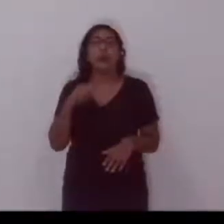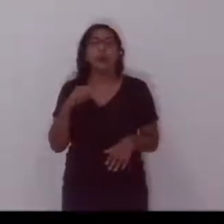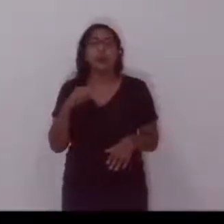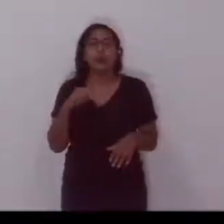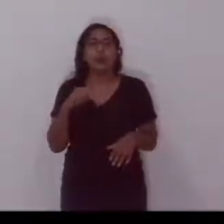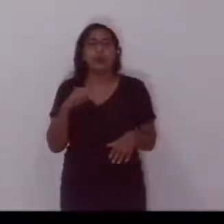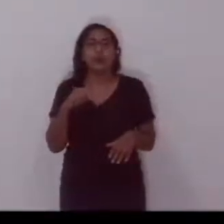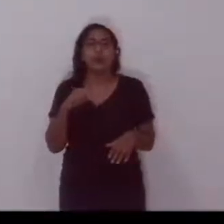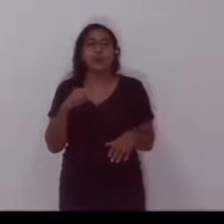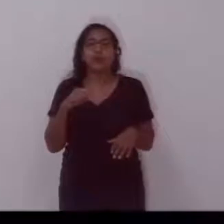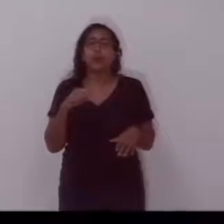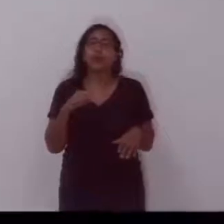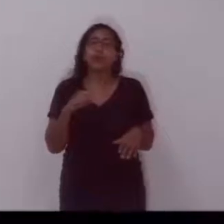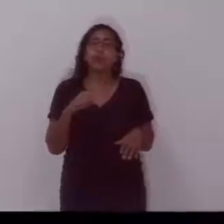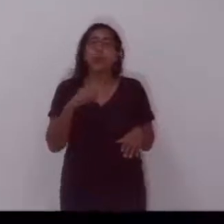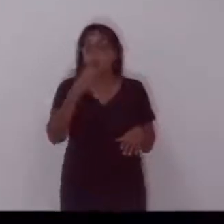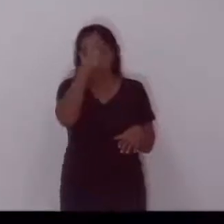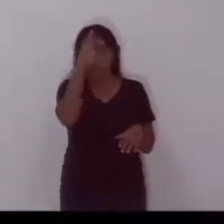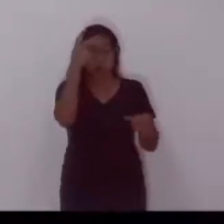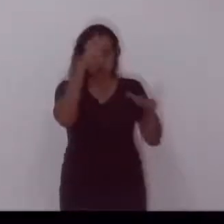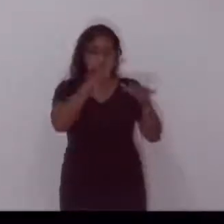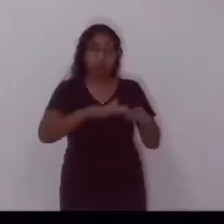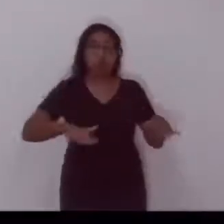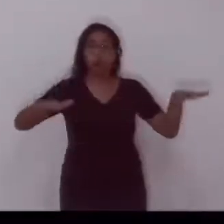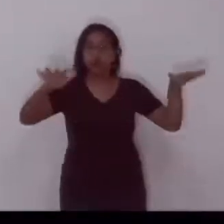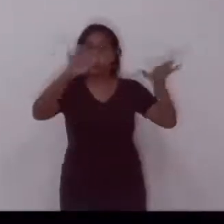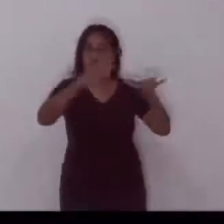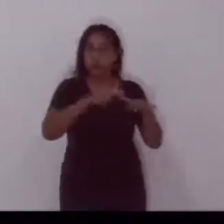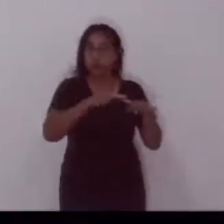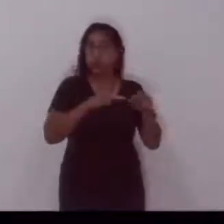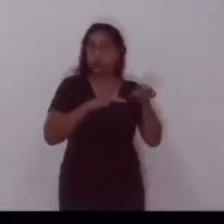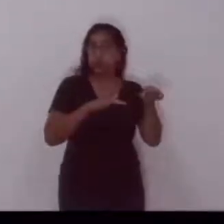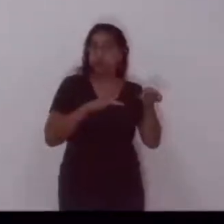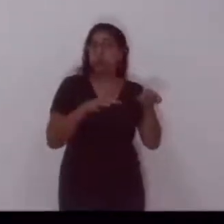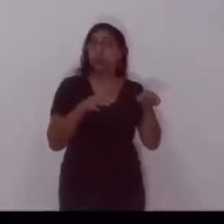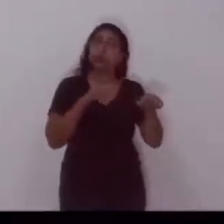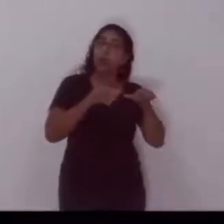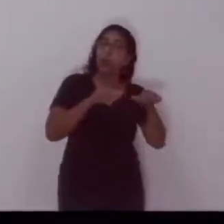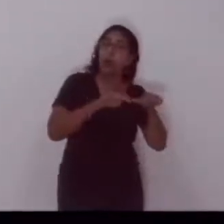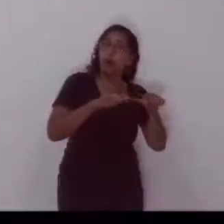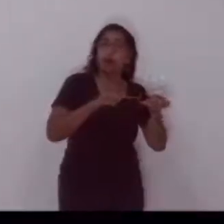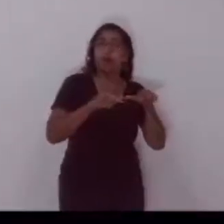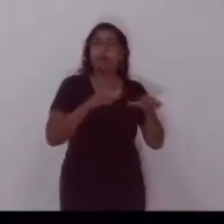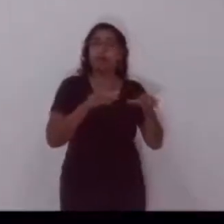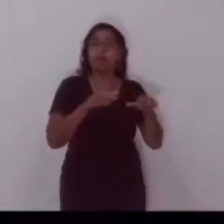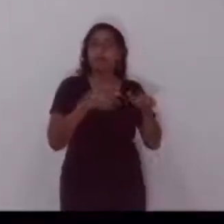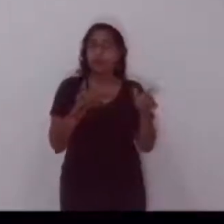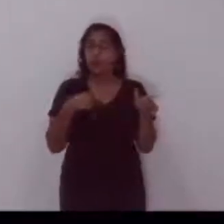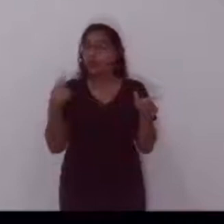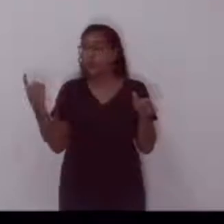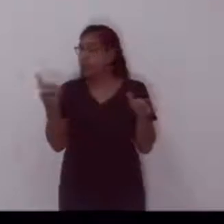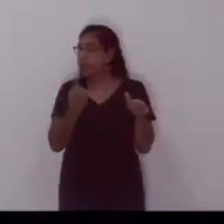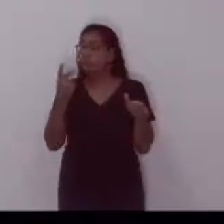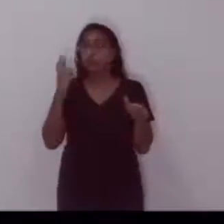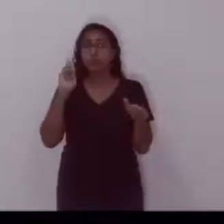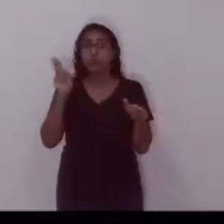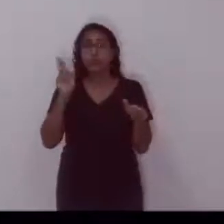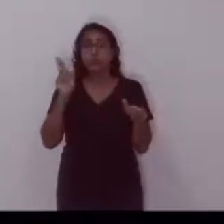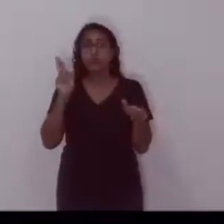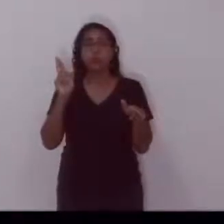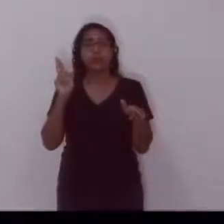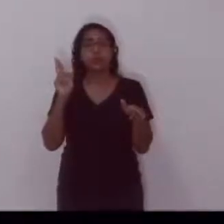a população, não é? E é justo também, né? Tem tantos afazeres, tanto trabalho, é quase que obrigação nossa, não é?